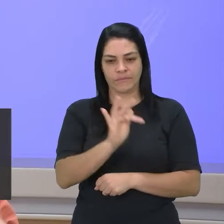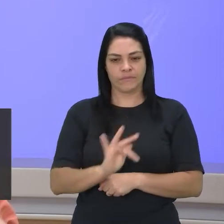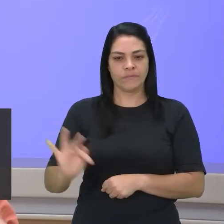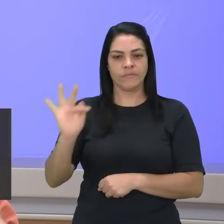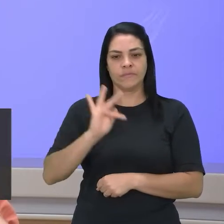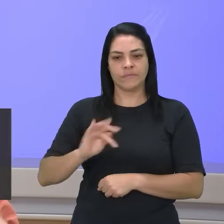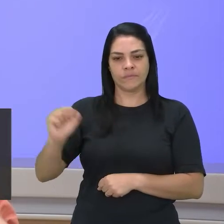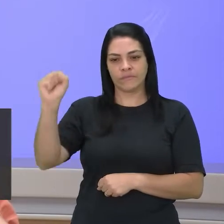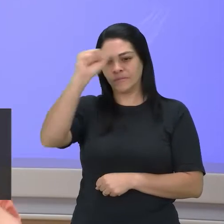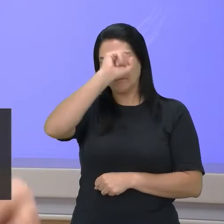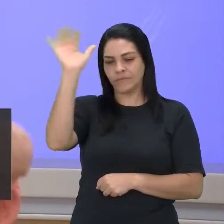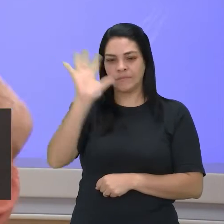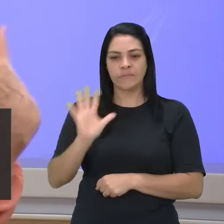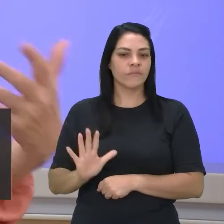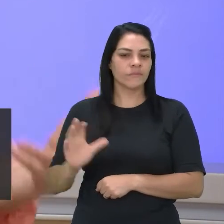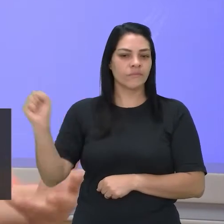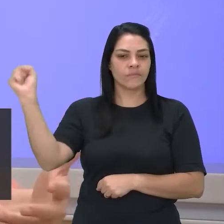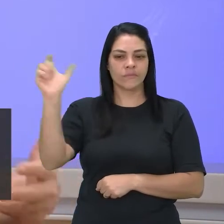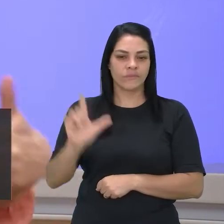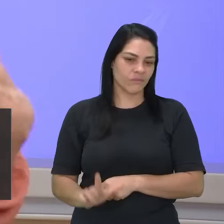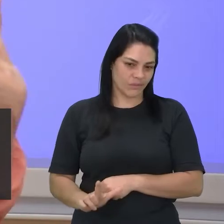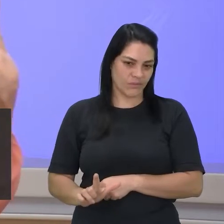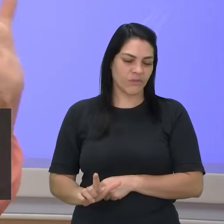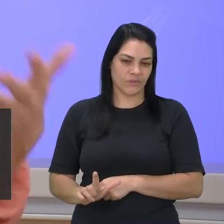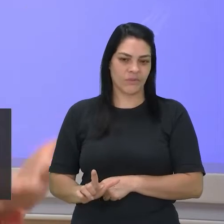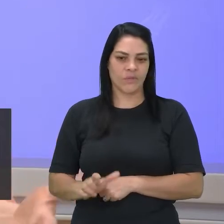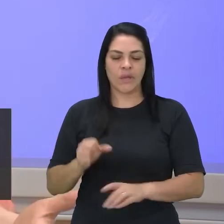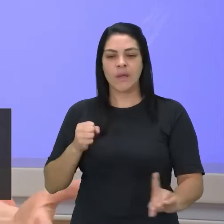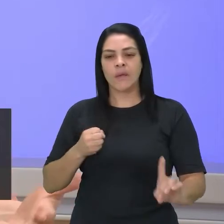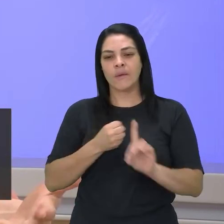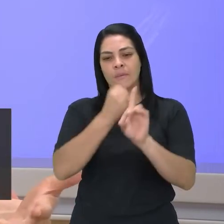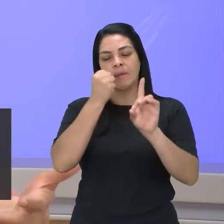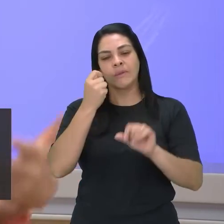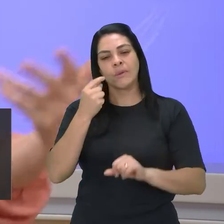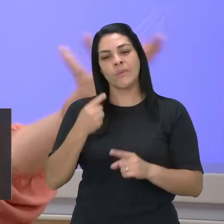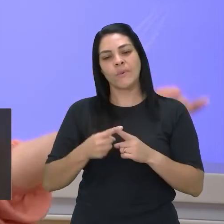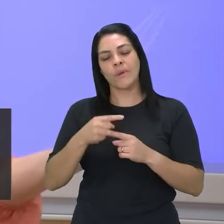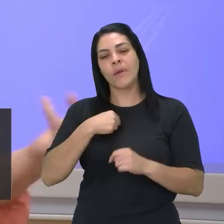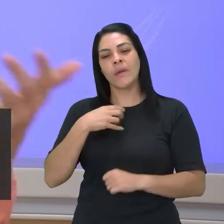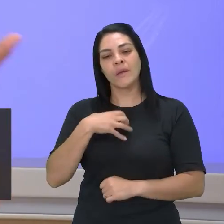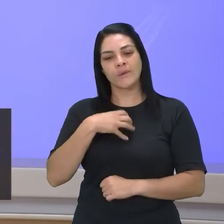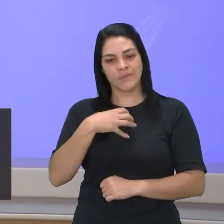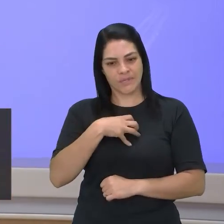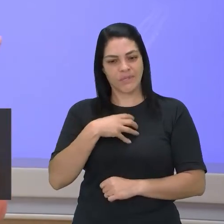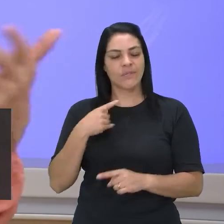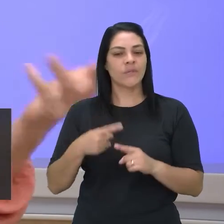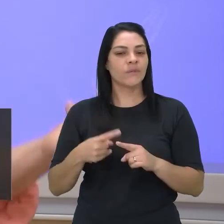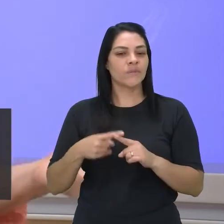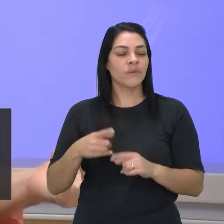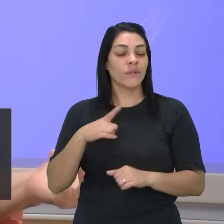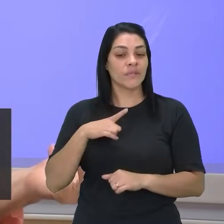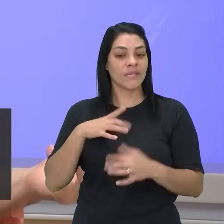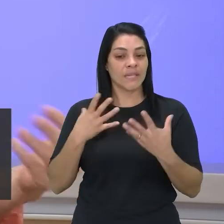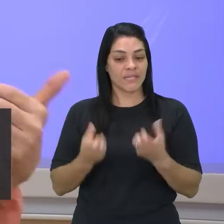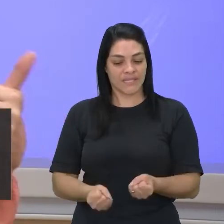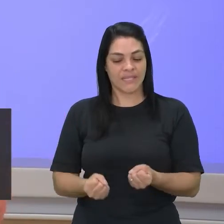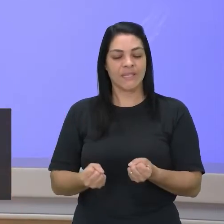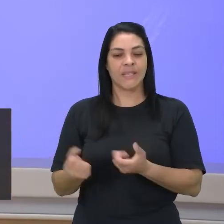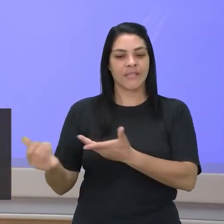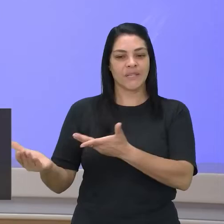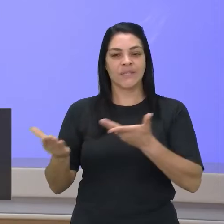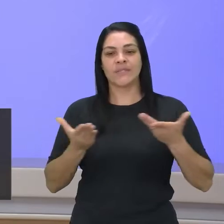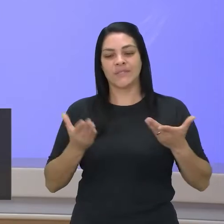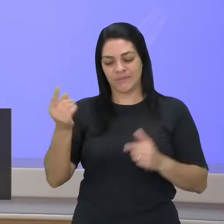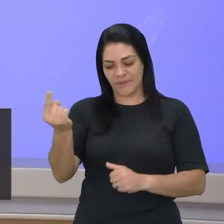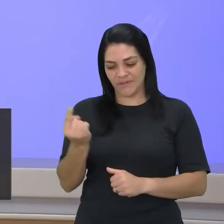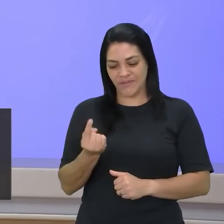Grosso do Sul. Então, é uma coisa que impactou, porque eu senti muito. Que ela já tinha aceitado um convite para